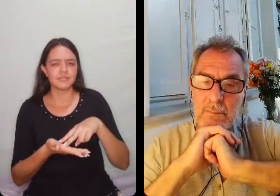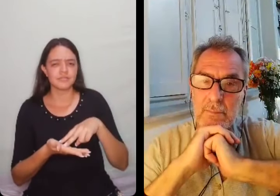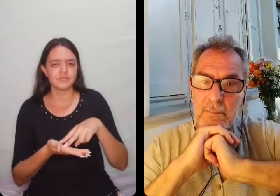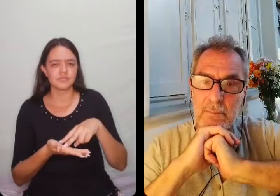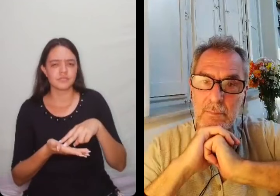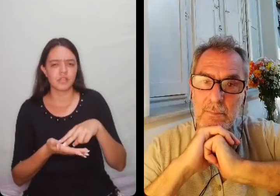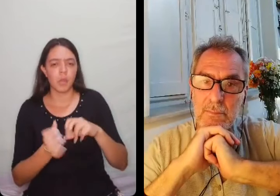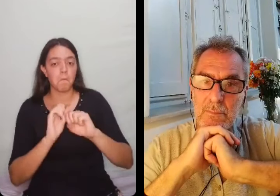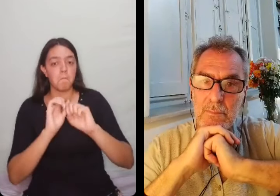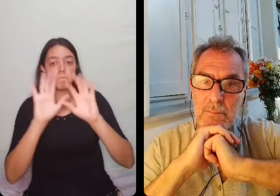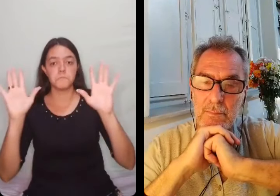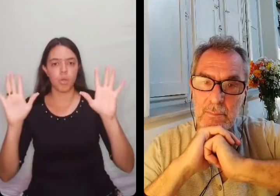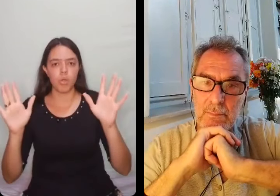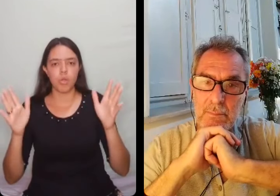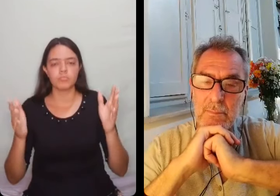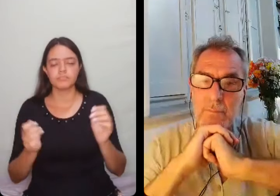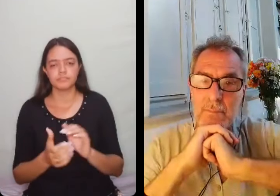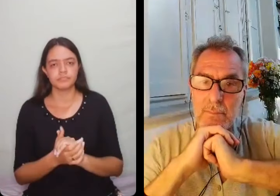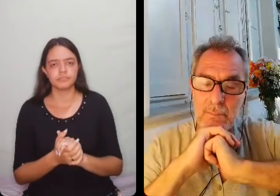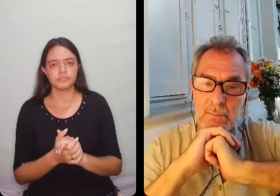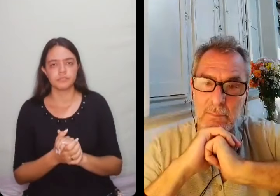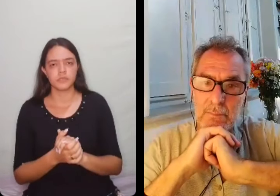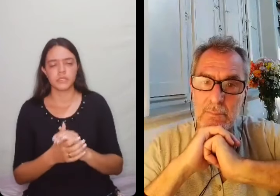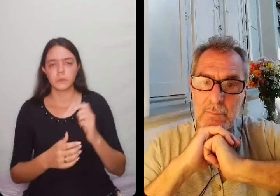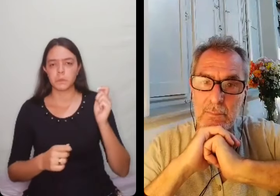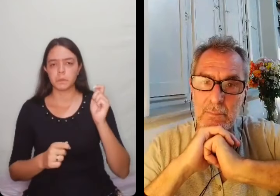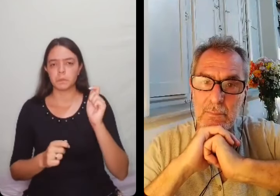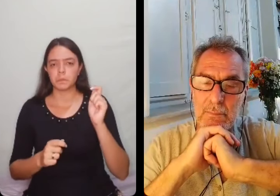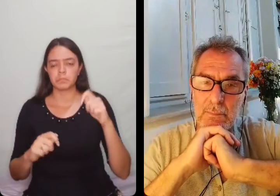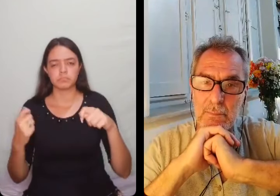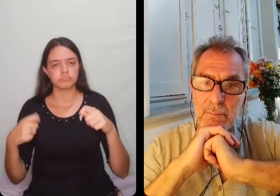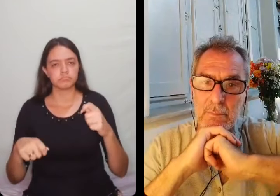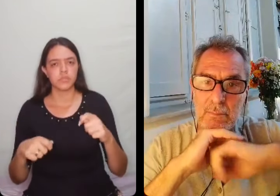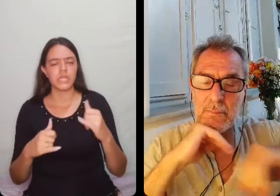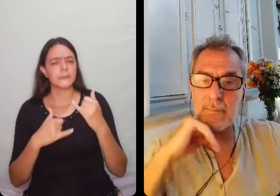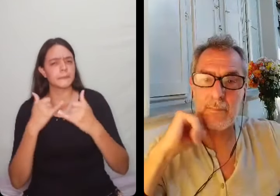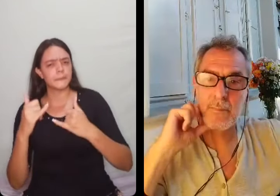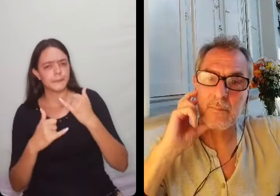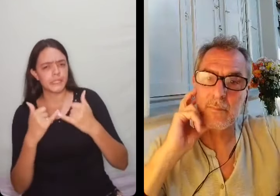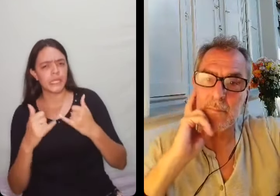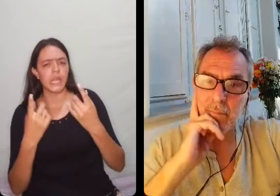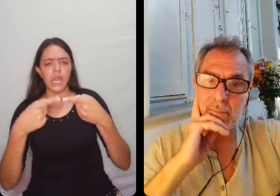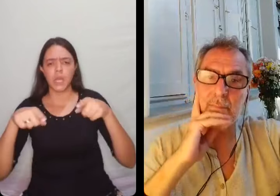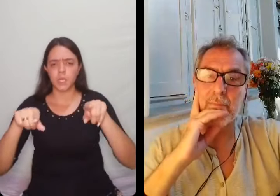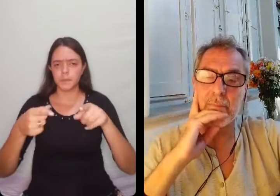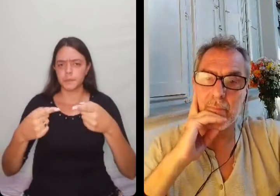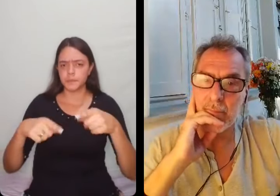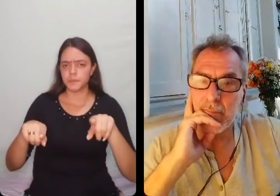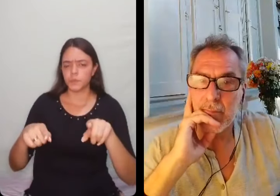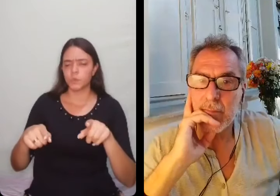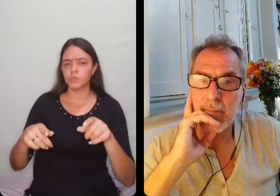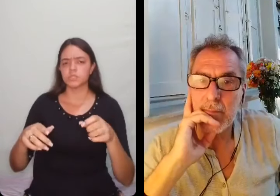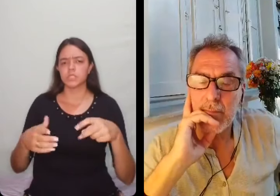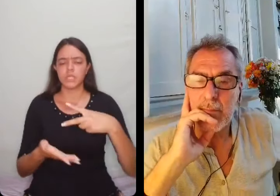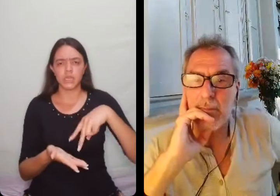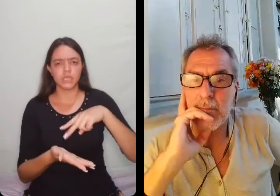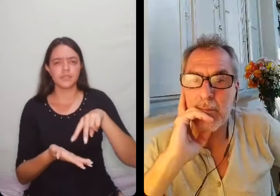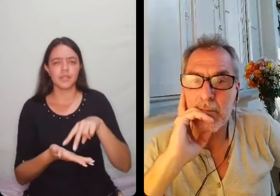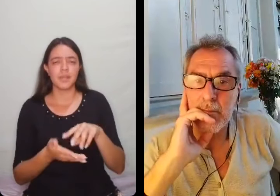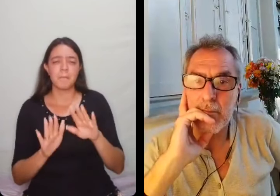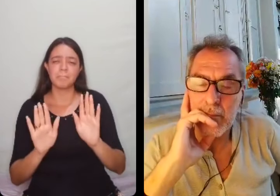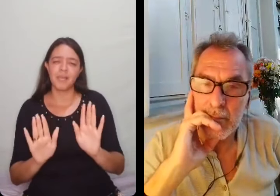possibilidades de se brincar entre sonoridades, né? Mas nem sempre, né?